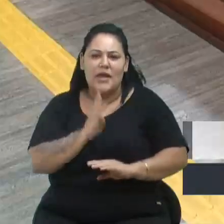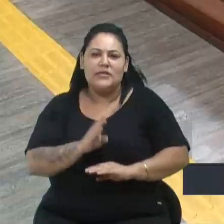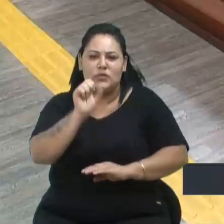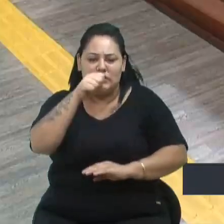Obrigado.